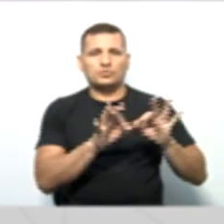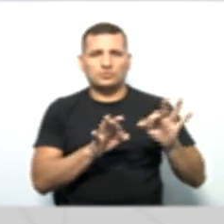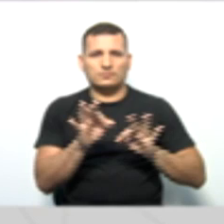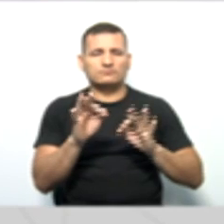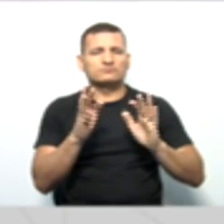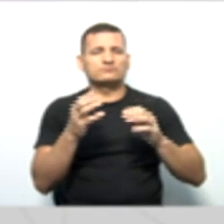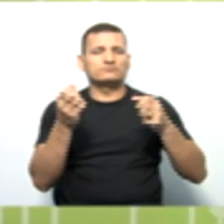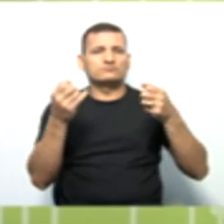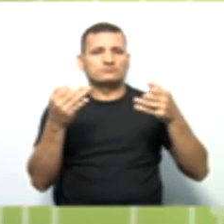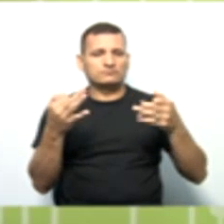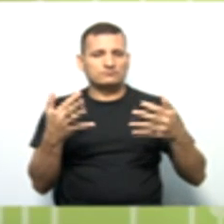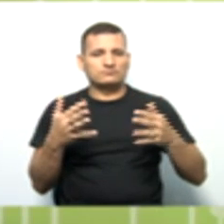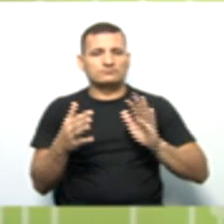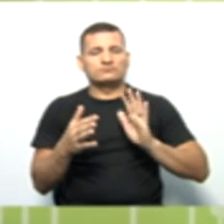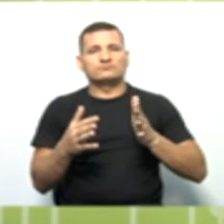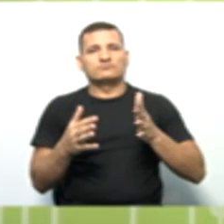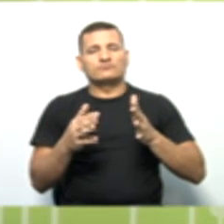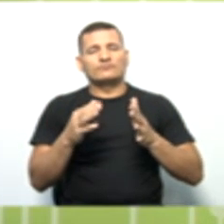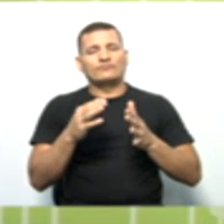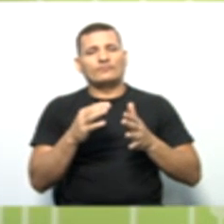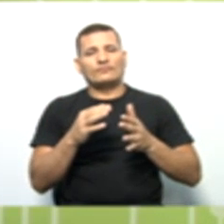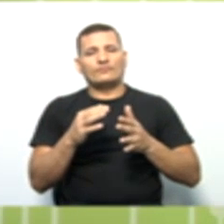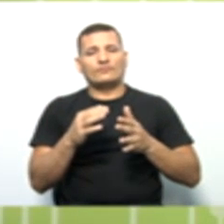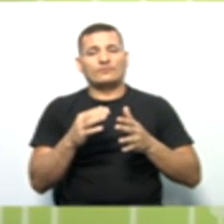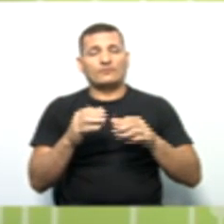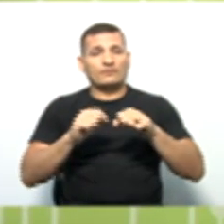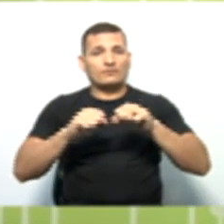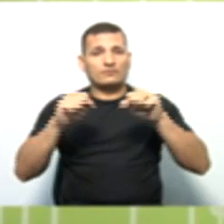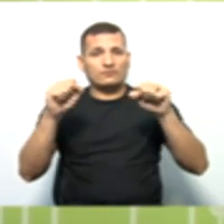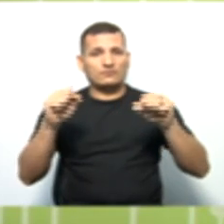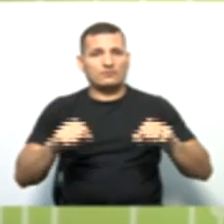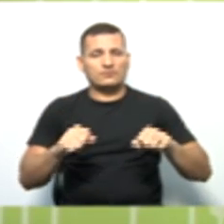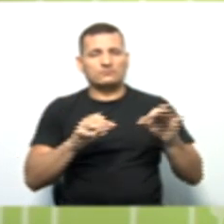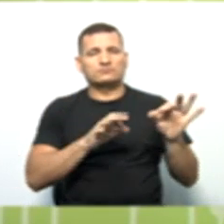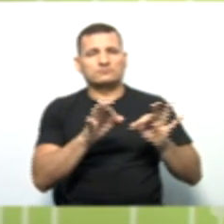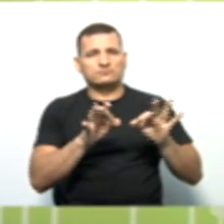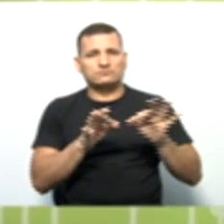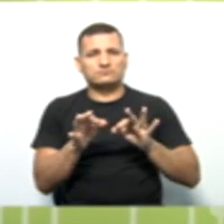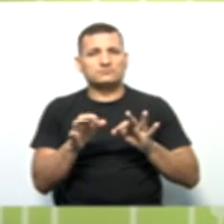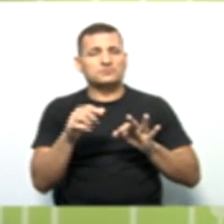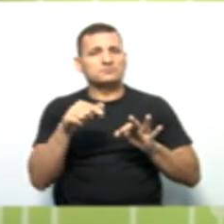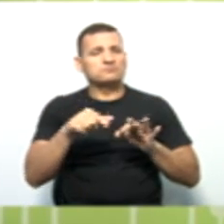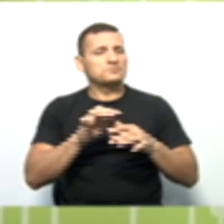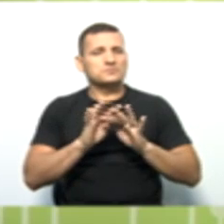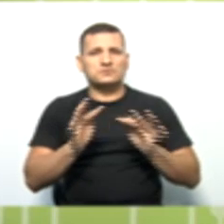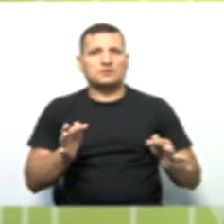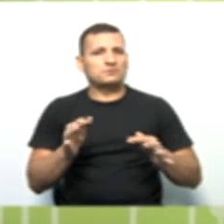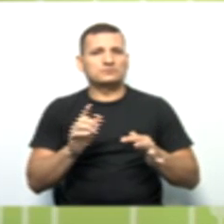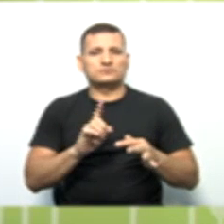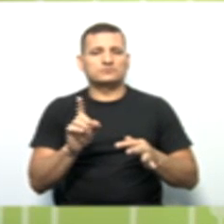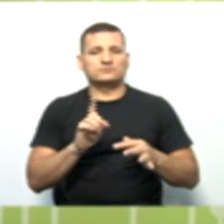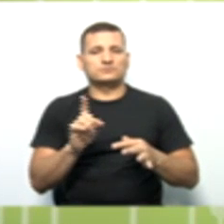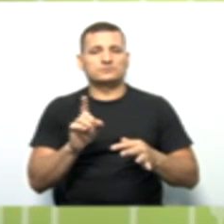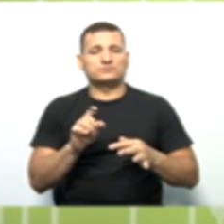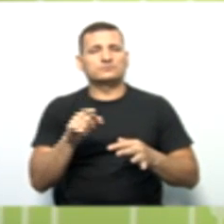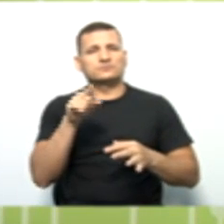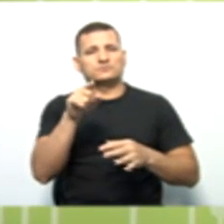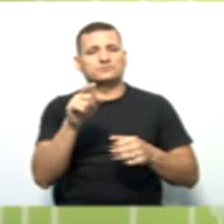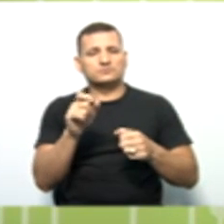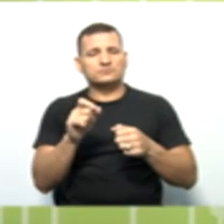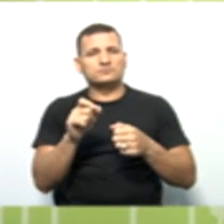acho que eu já falei com vocês, já comentei aqui, que a construção de um software não é algo simples. Né? Você